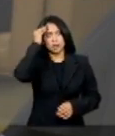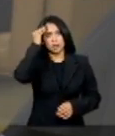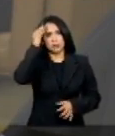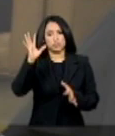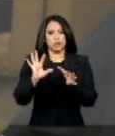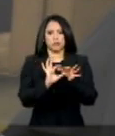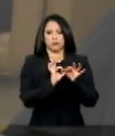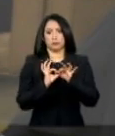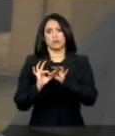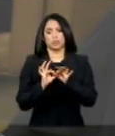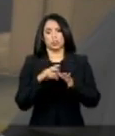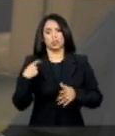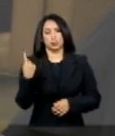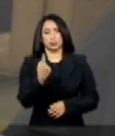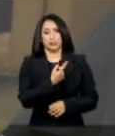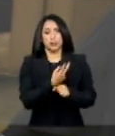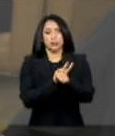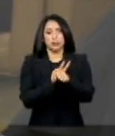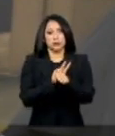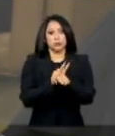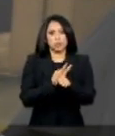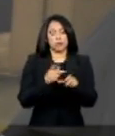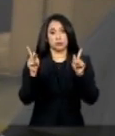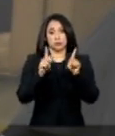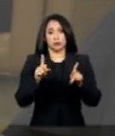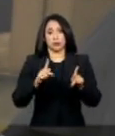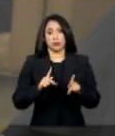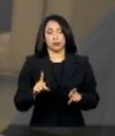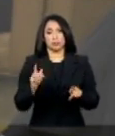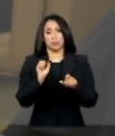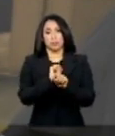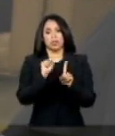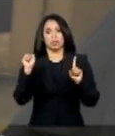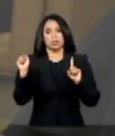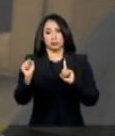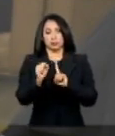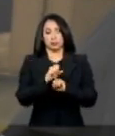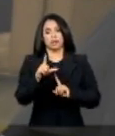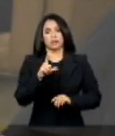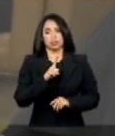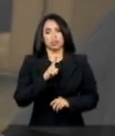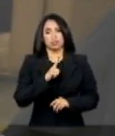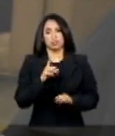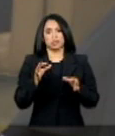de busca de uma paz social tenho certeza que há entre cada um